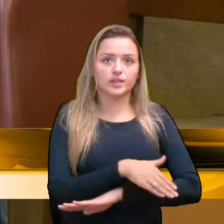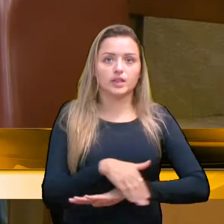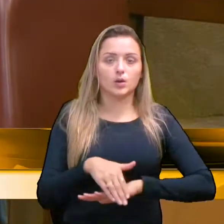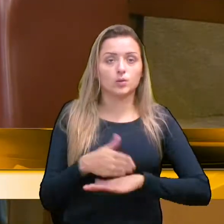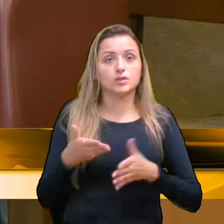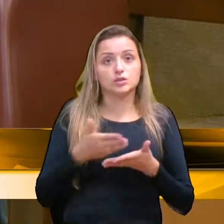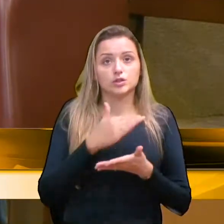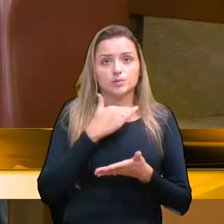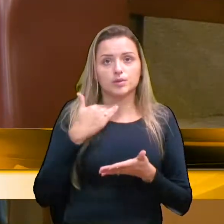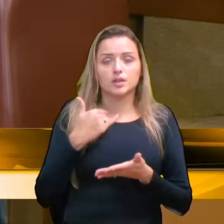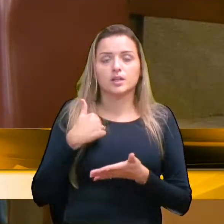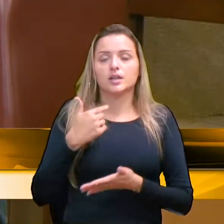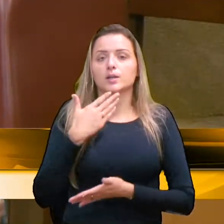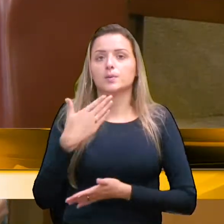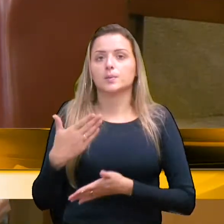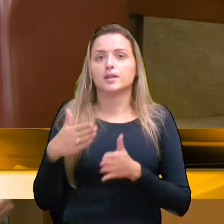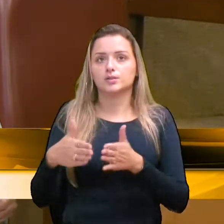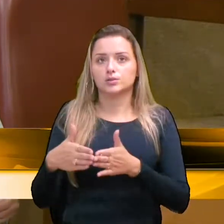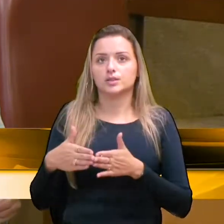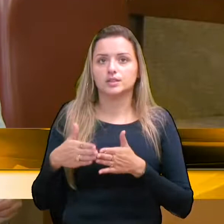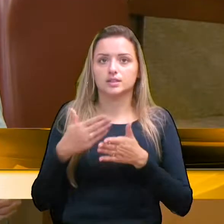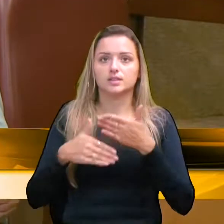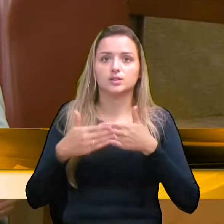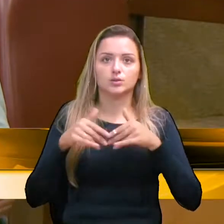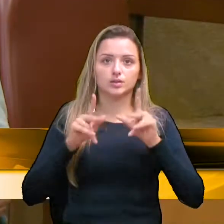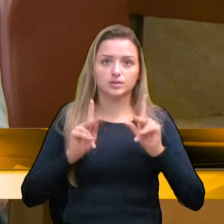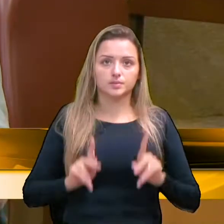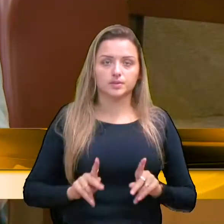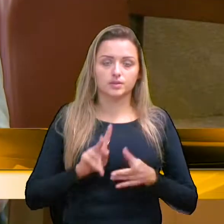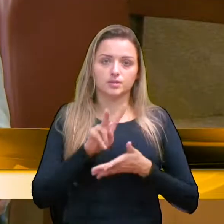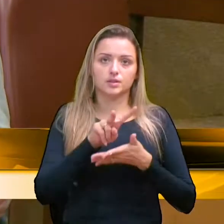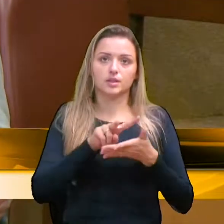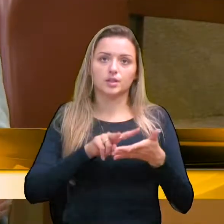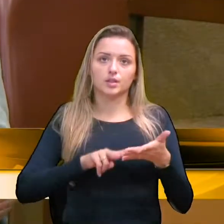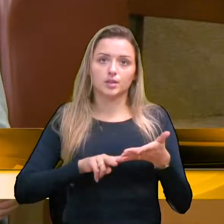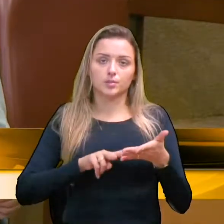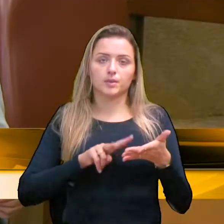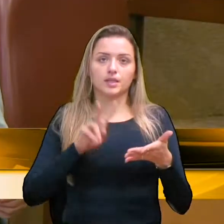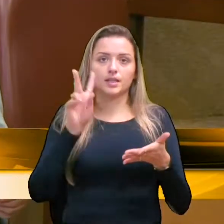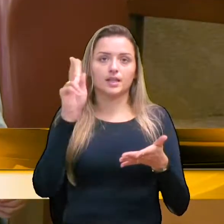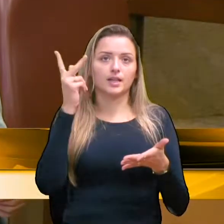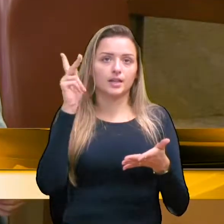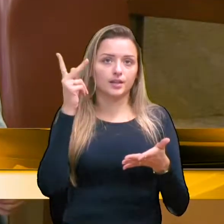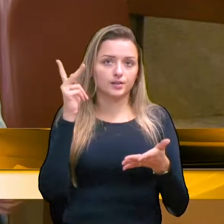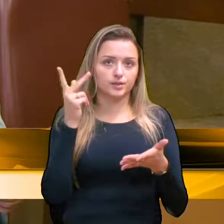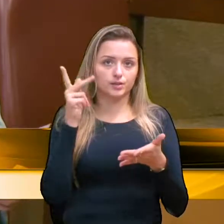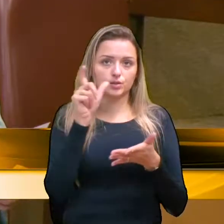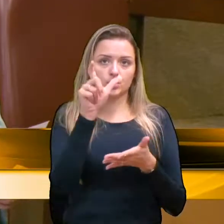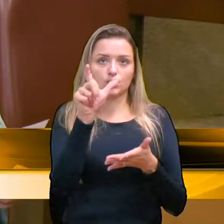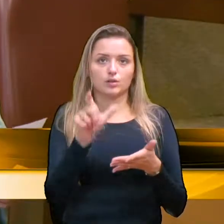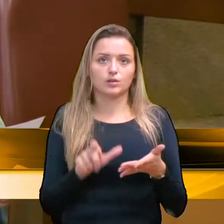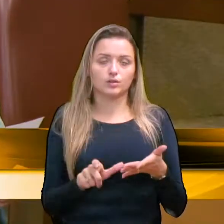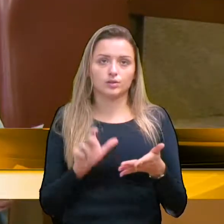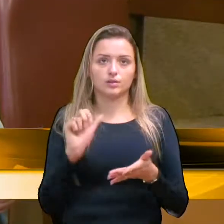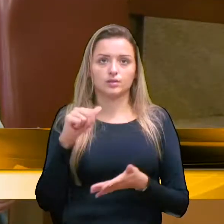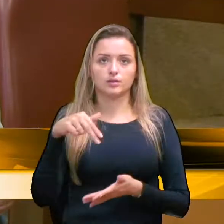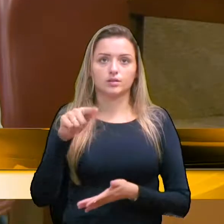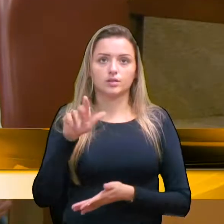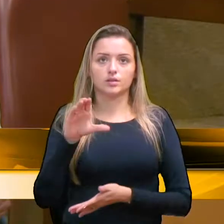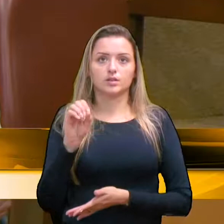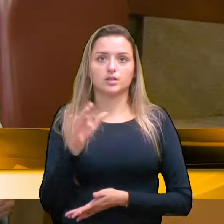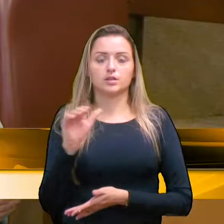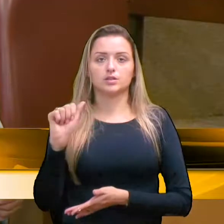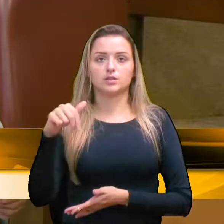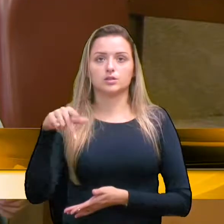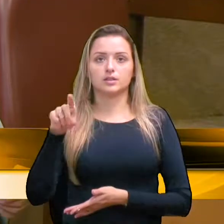licença aos nobres colegas e a quem nos assiste para ler um pouquinho da biografia, da história de vida, então, do seu Ângelo